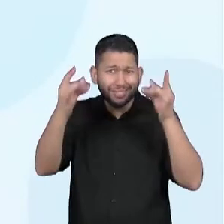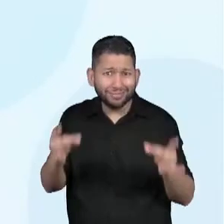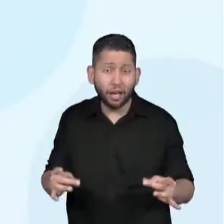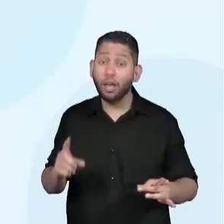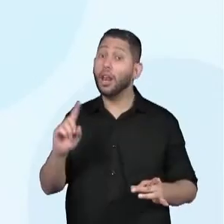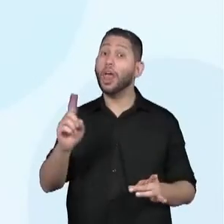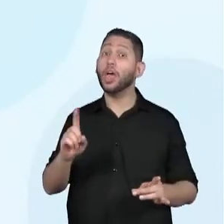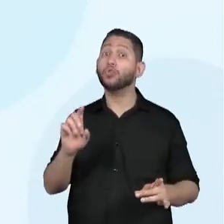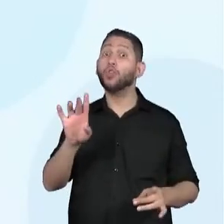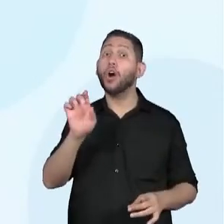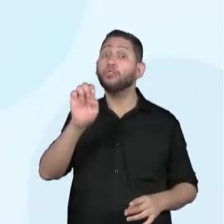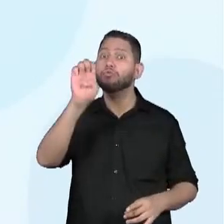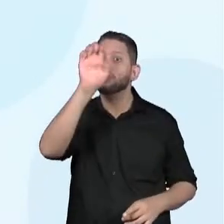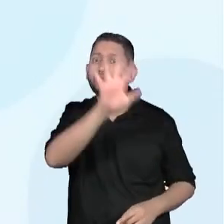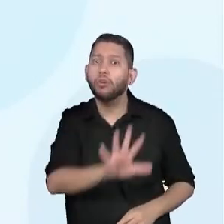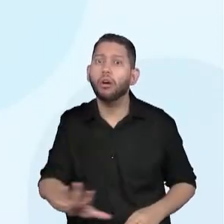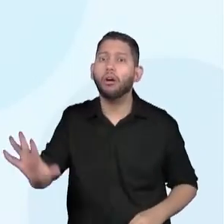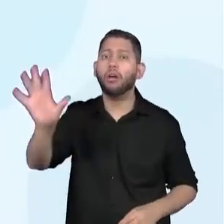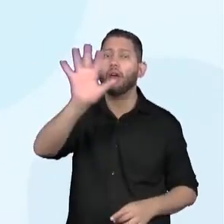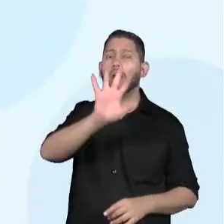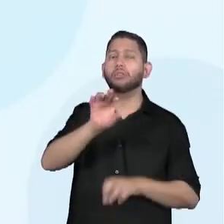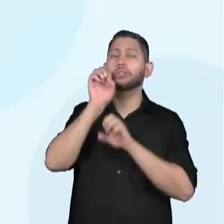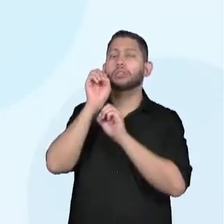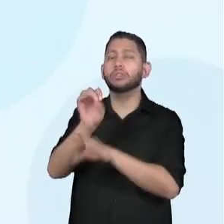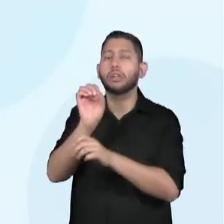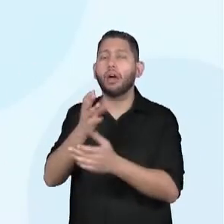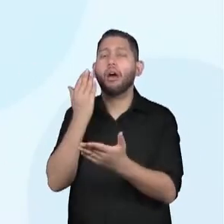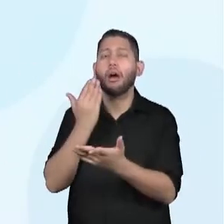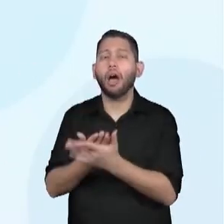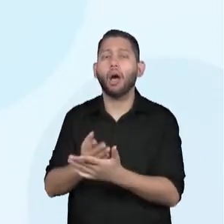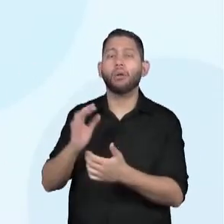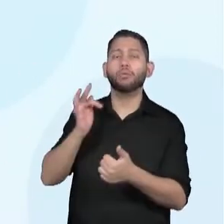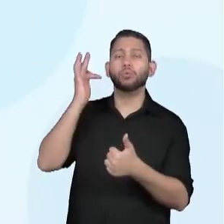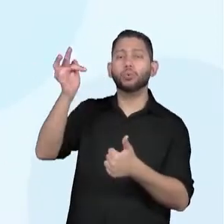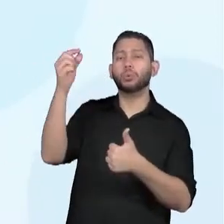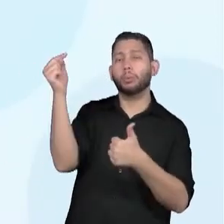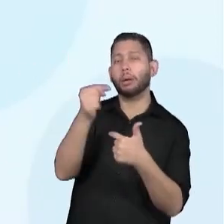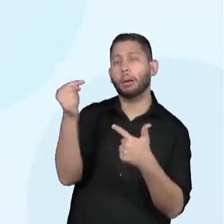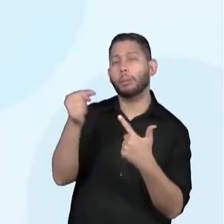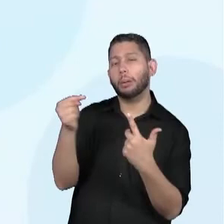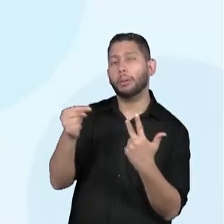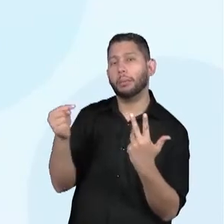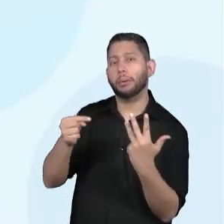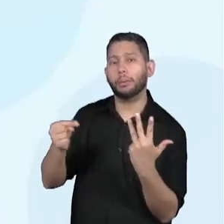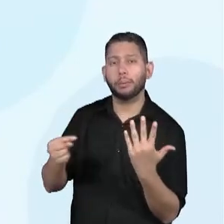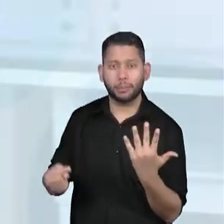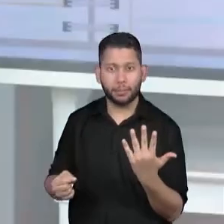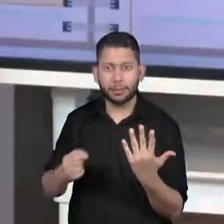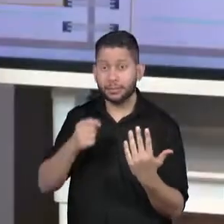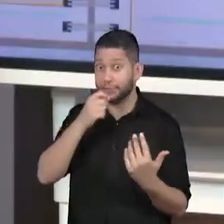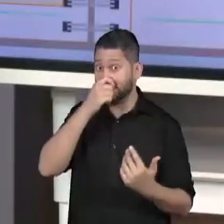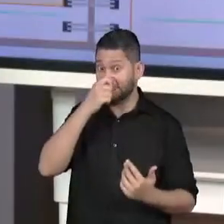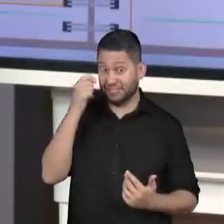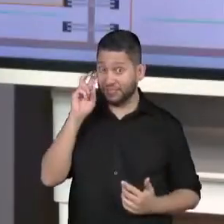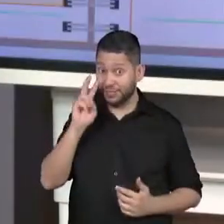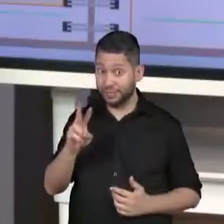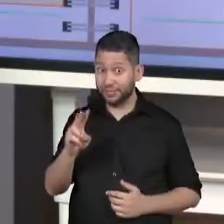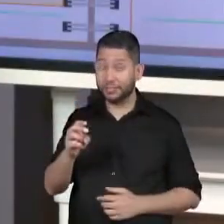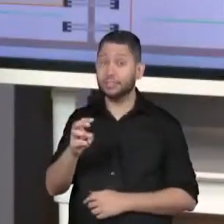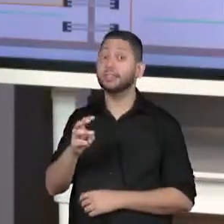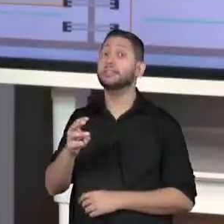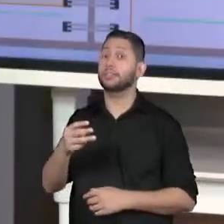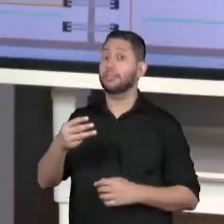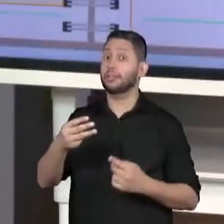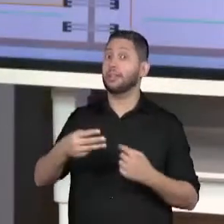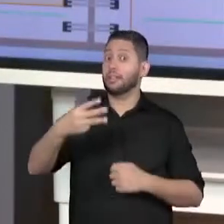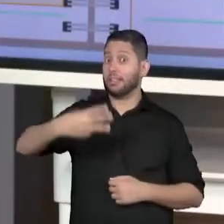enjoy. A gente só está apreciando aquilo que vai rolar nesse terceiro bimestre e vocês já perceberam que é um montão de coisa. Tem muita coisa